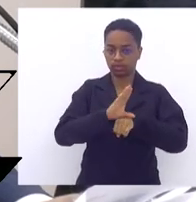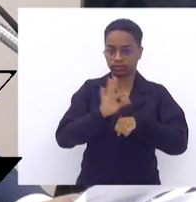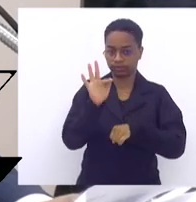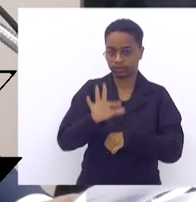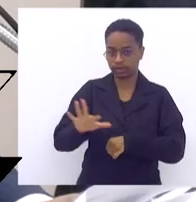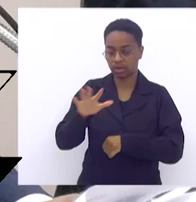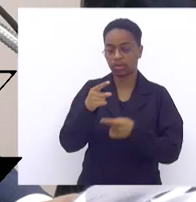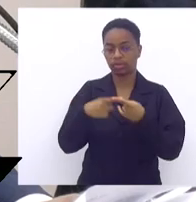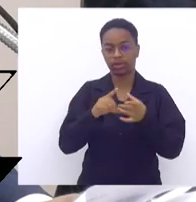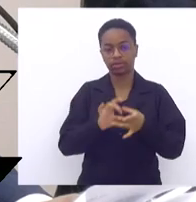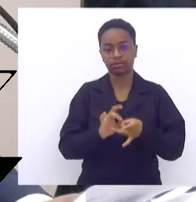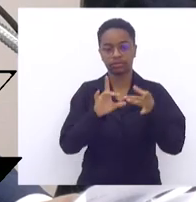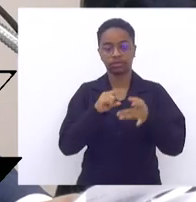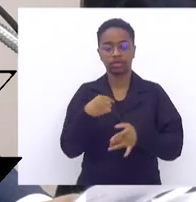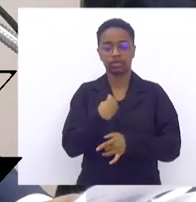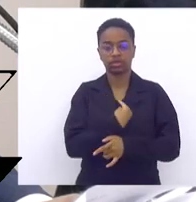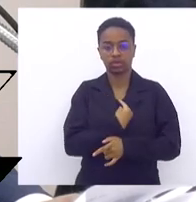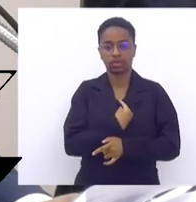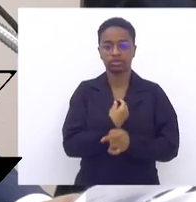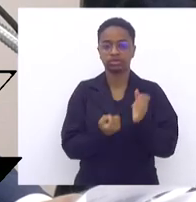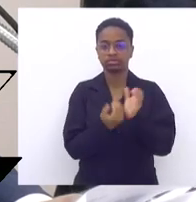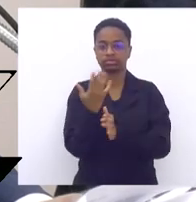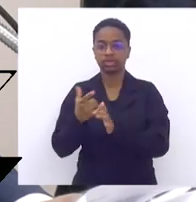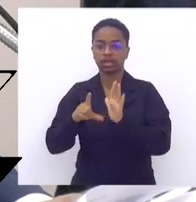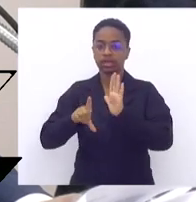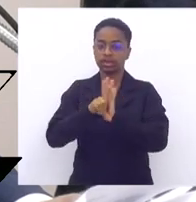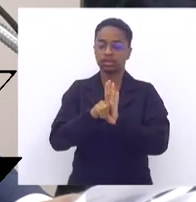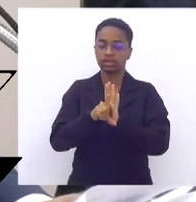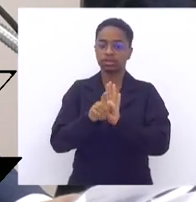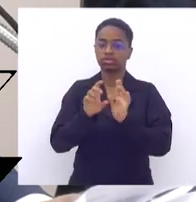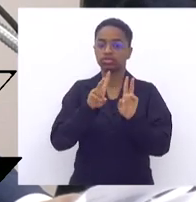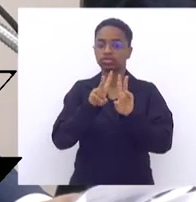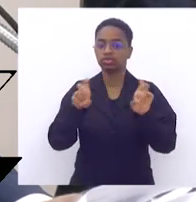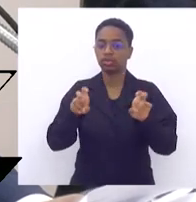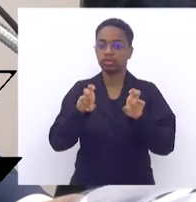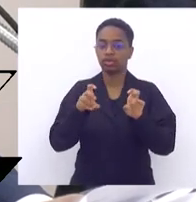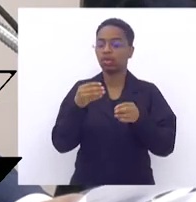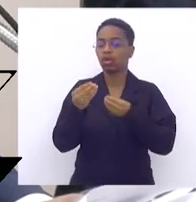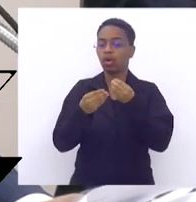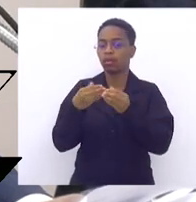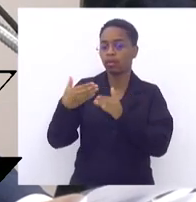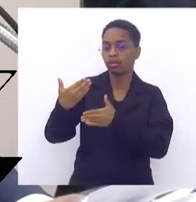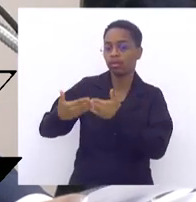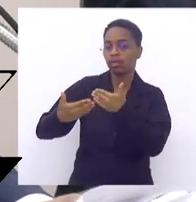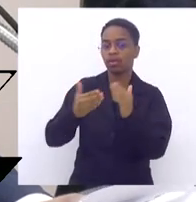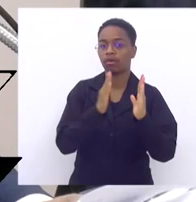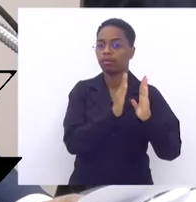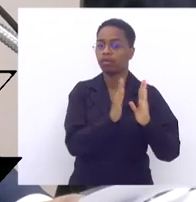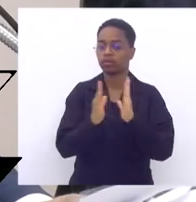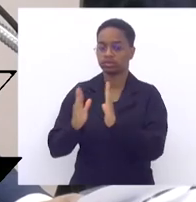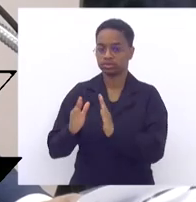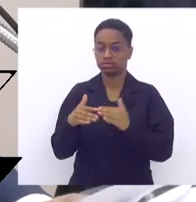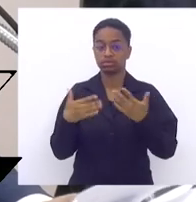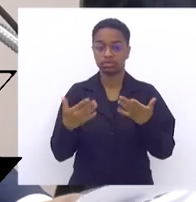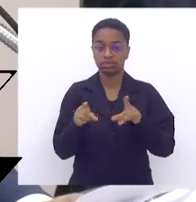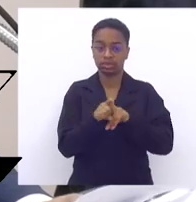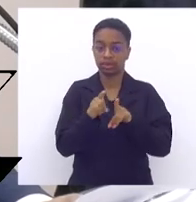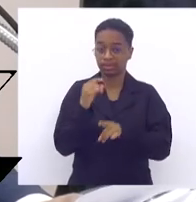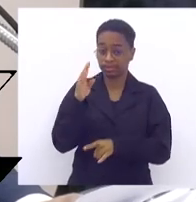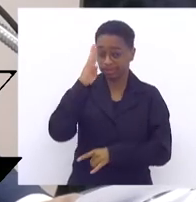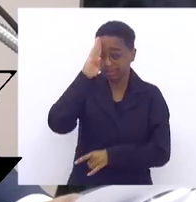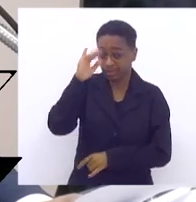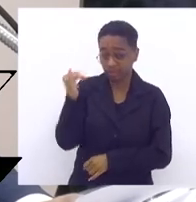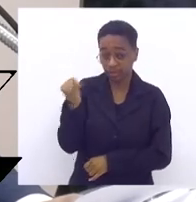nos autoriza a legislar sobre procedimentos em matéria processual. E o mais importante de tudo é a